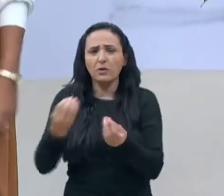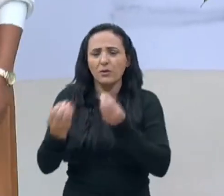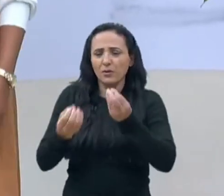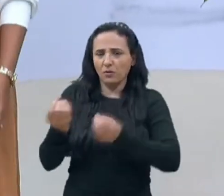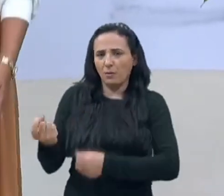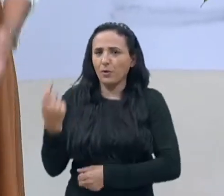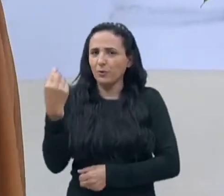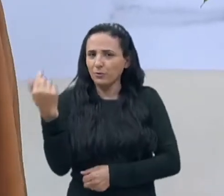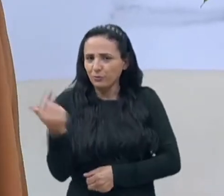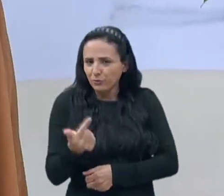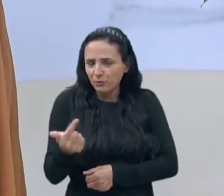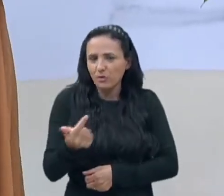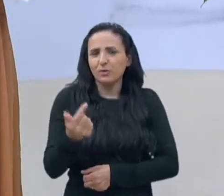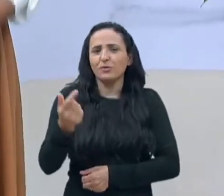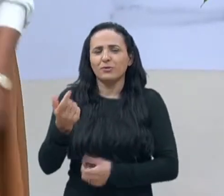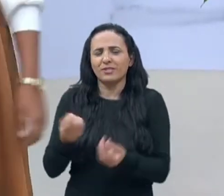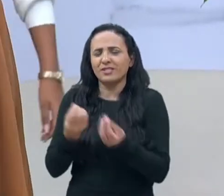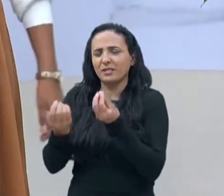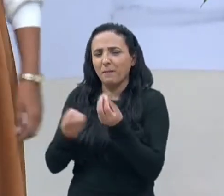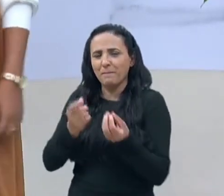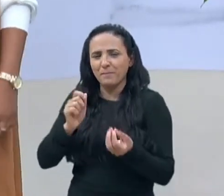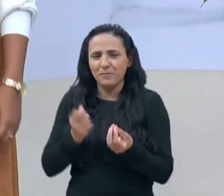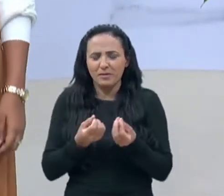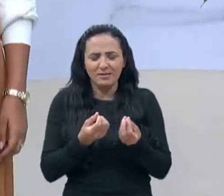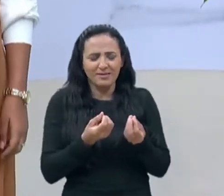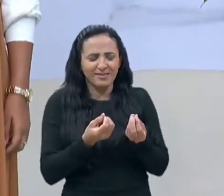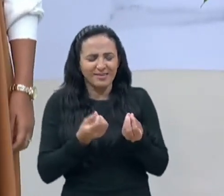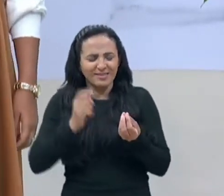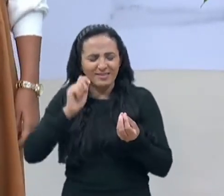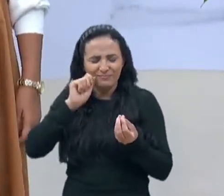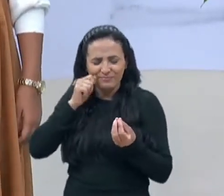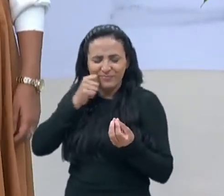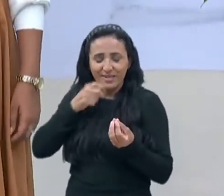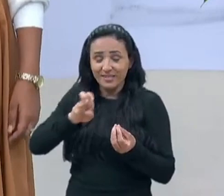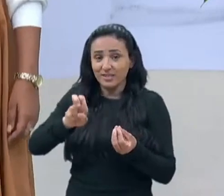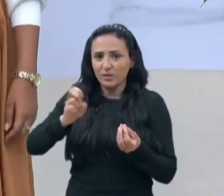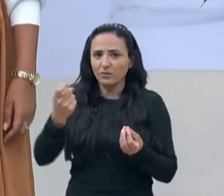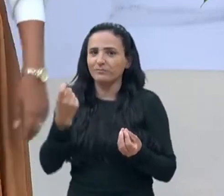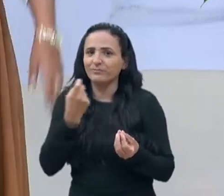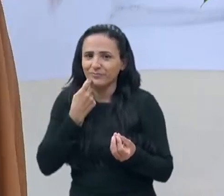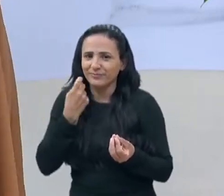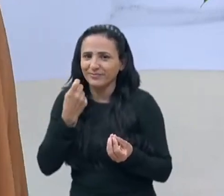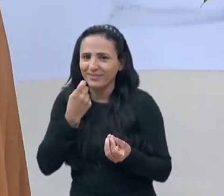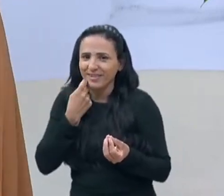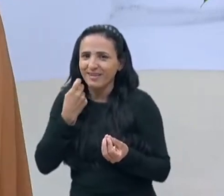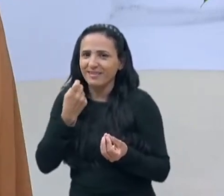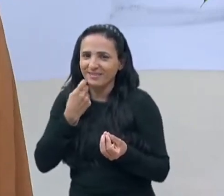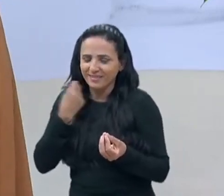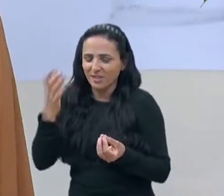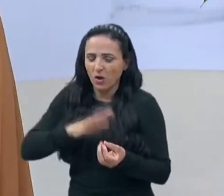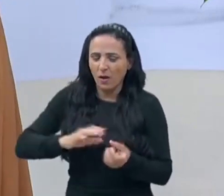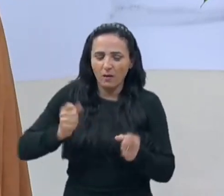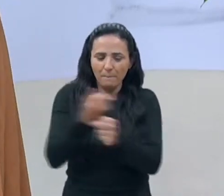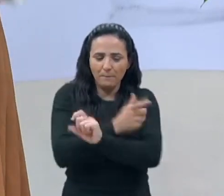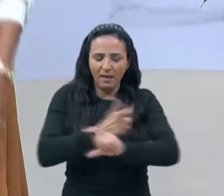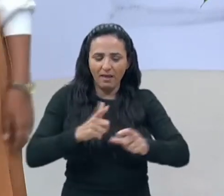Dos peixinhos pra multidão alimentar e hoje ainda opera. Se você der